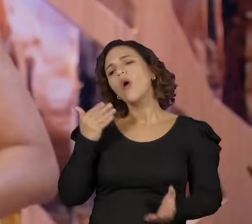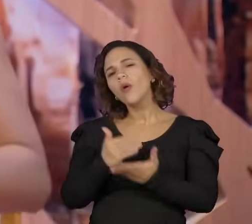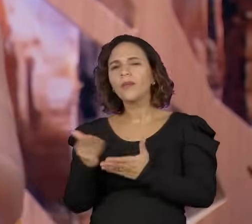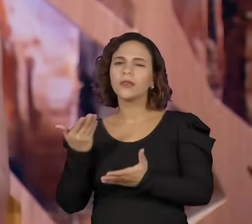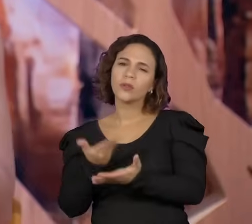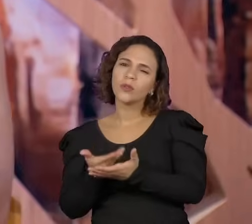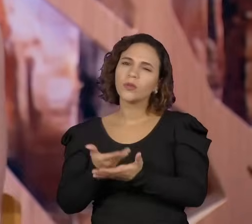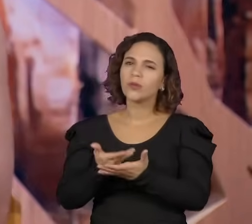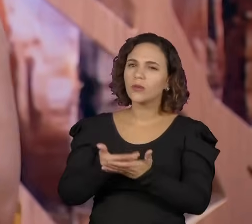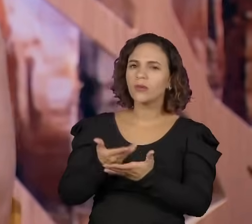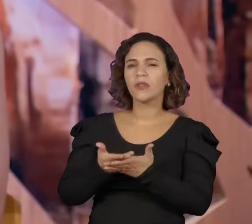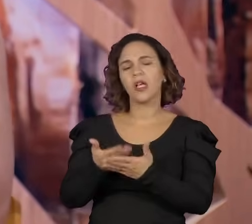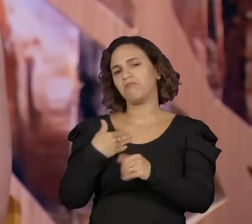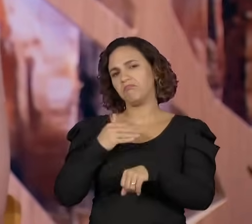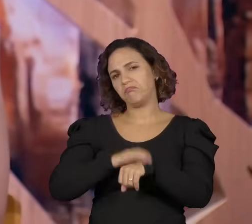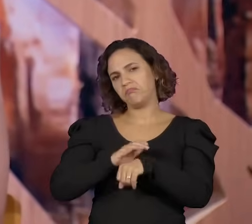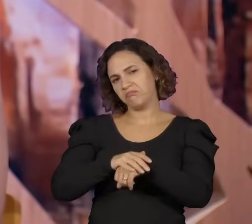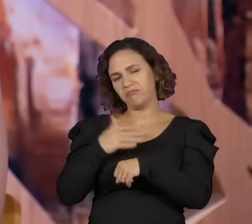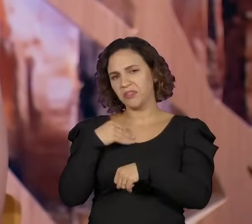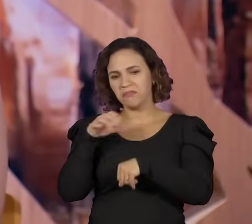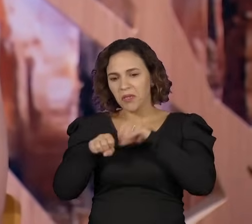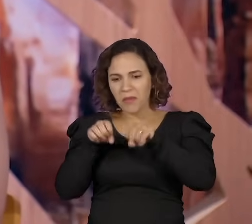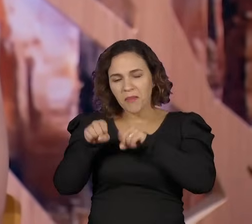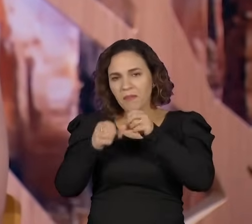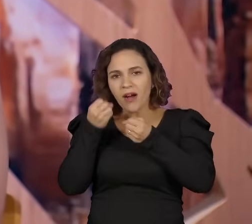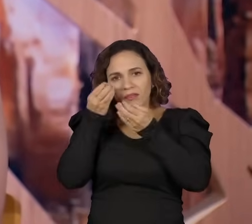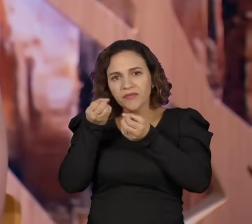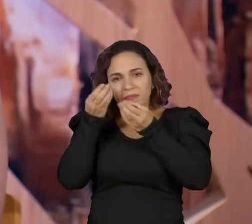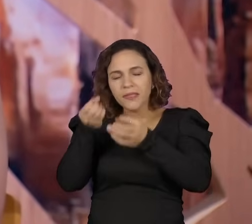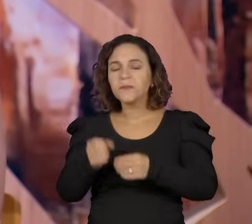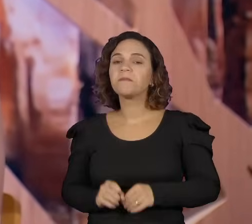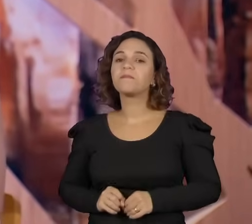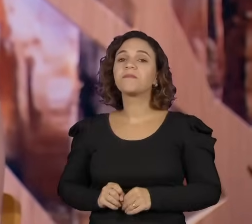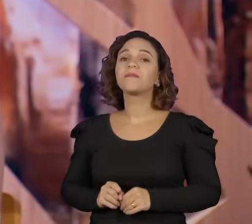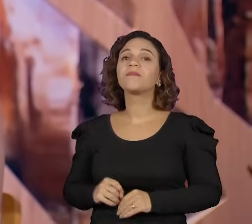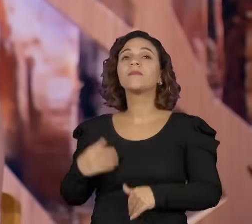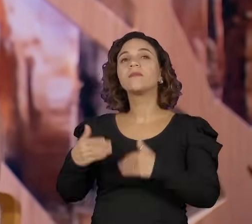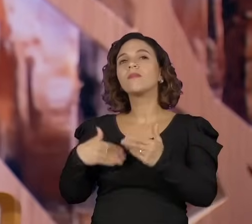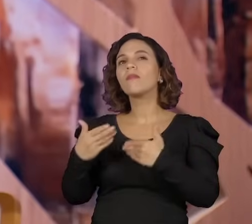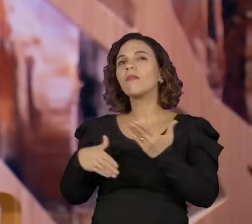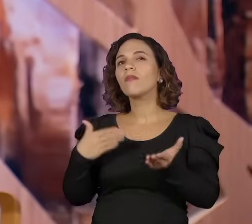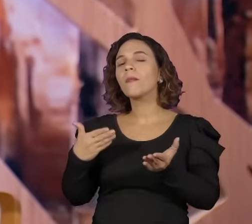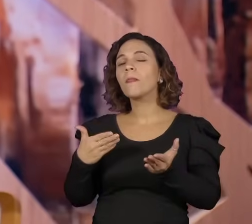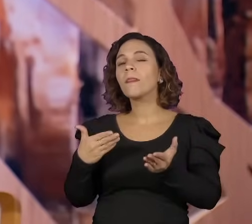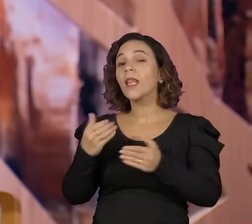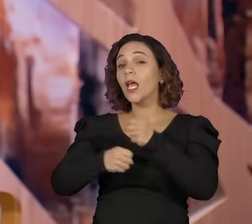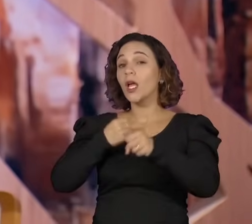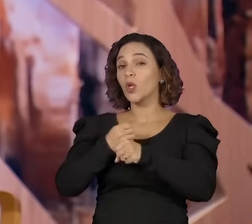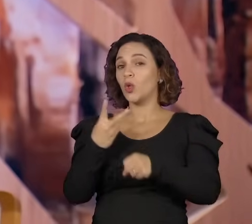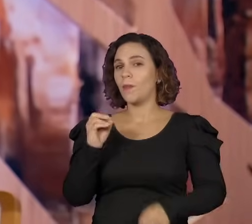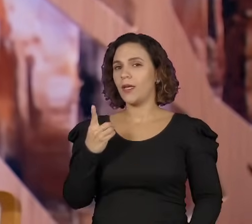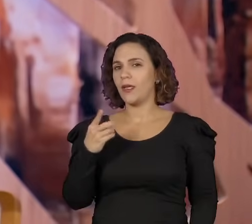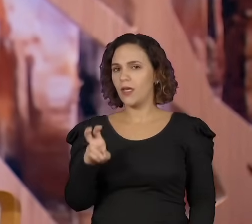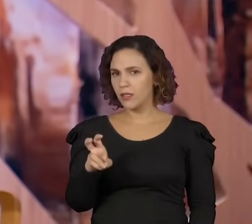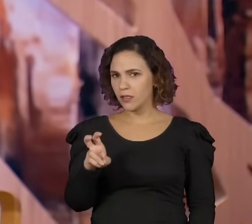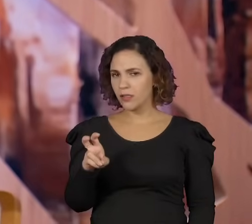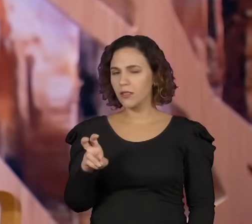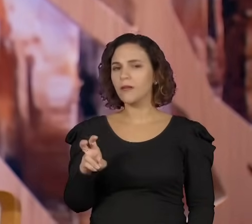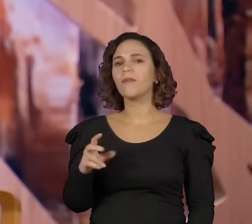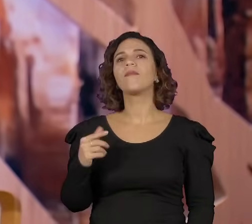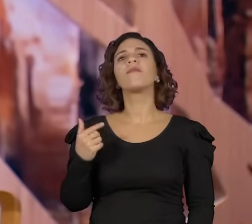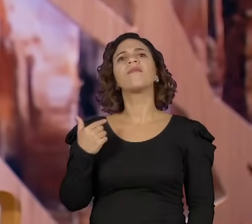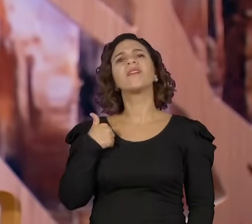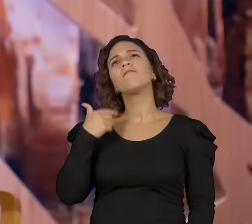estudar, né? De maneira autônoma, porque eu gostava, era do meu interesse. E aí em 2015 eu resolvi